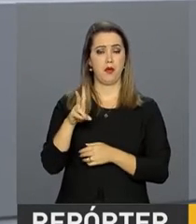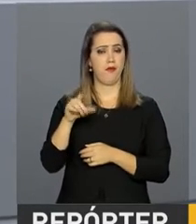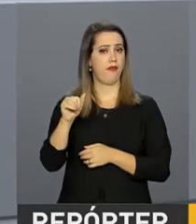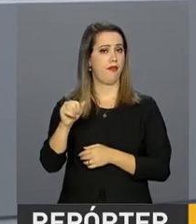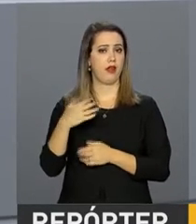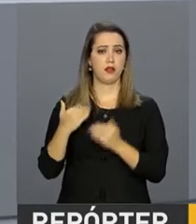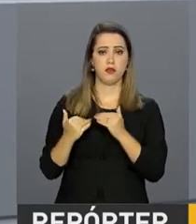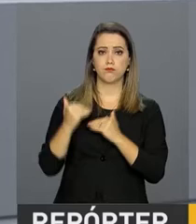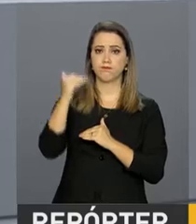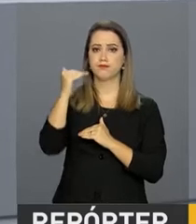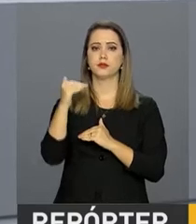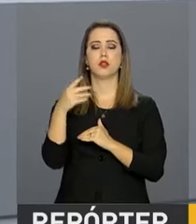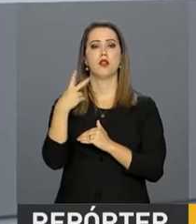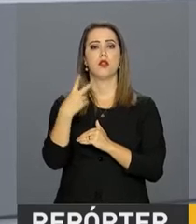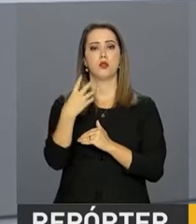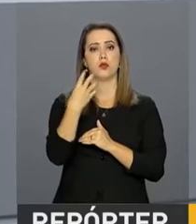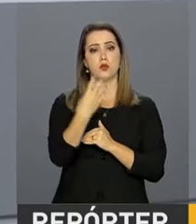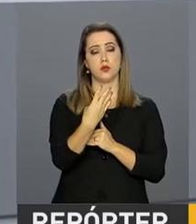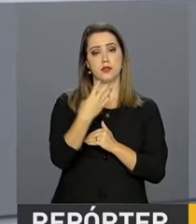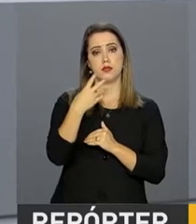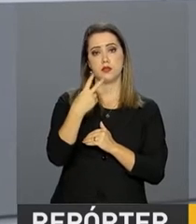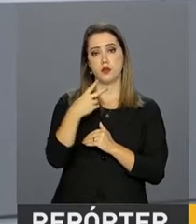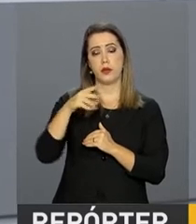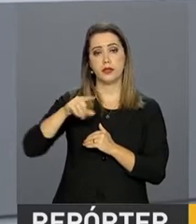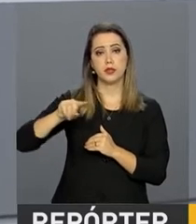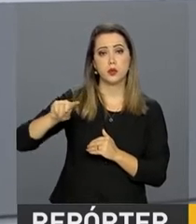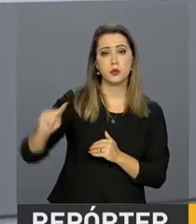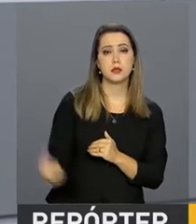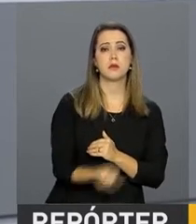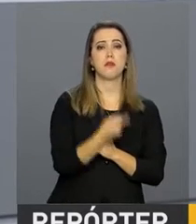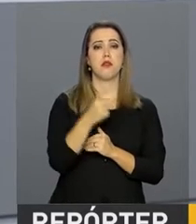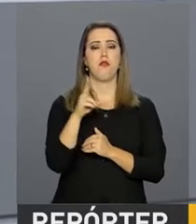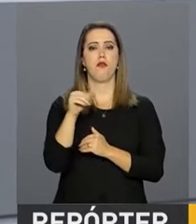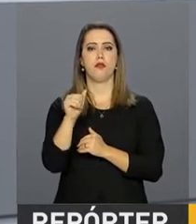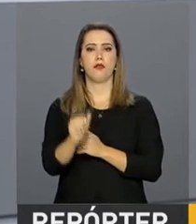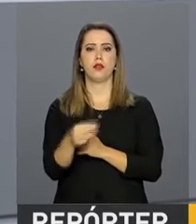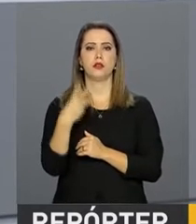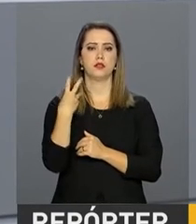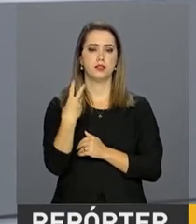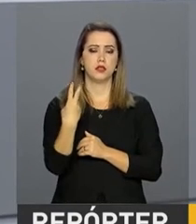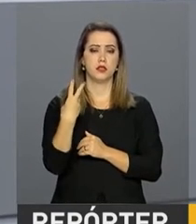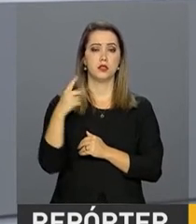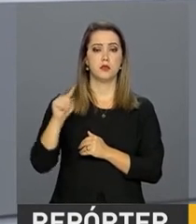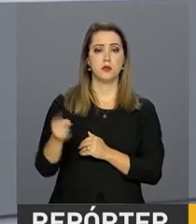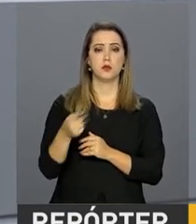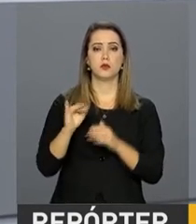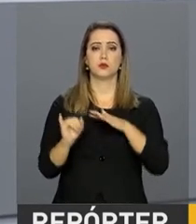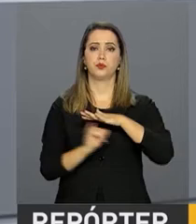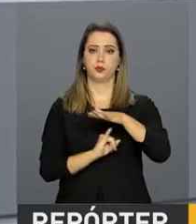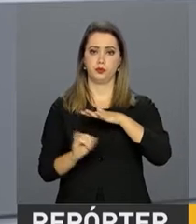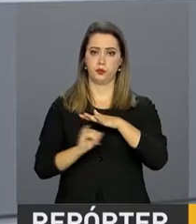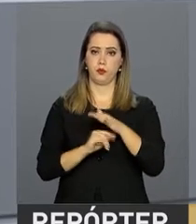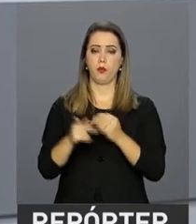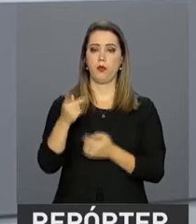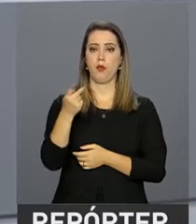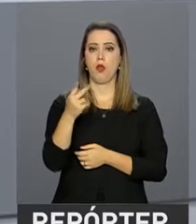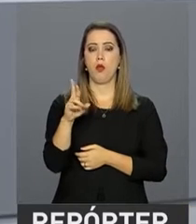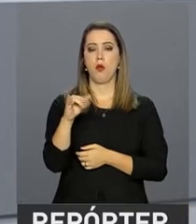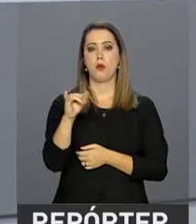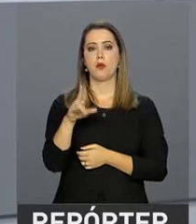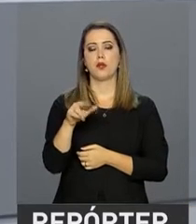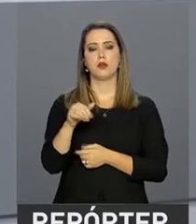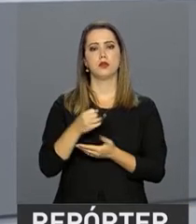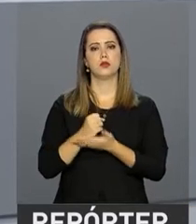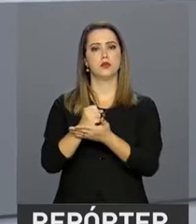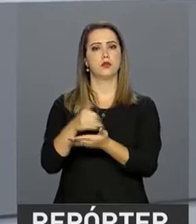criado serão 242 1987 vagas em quase três mil instituições o prouni